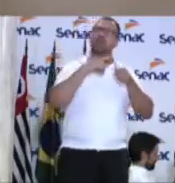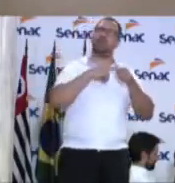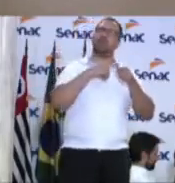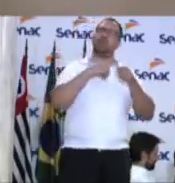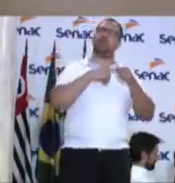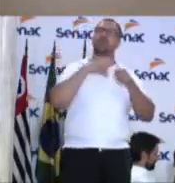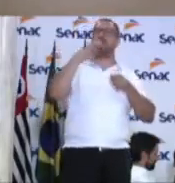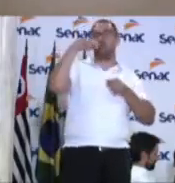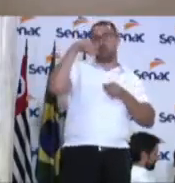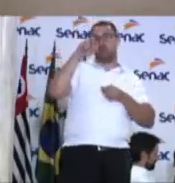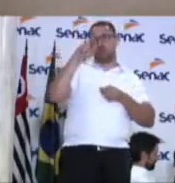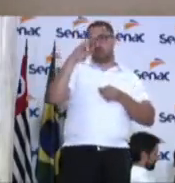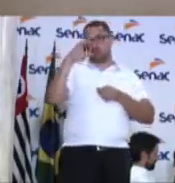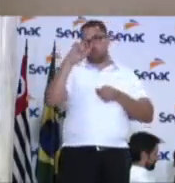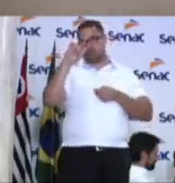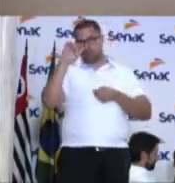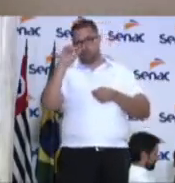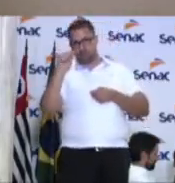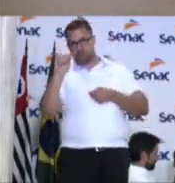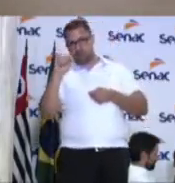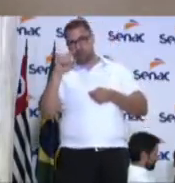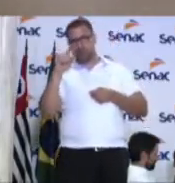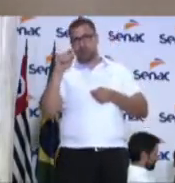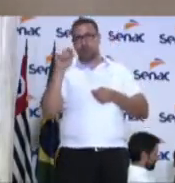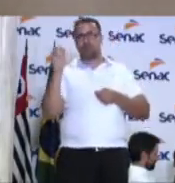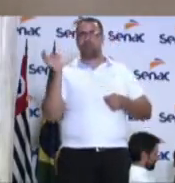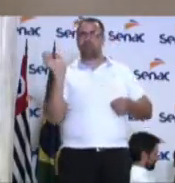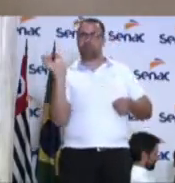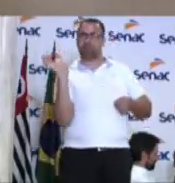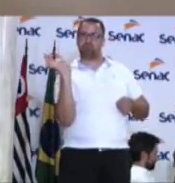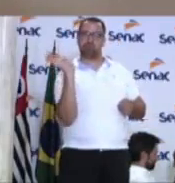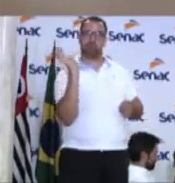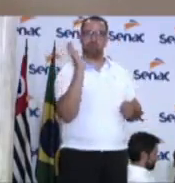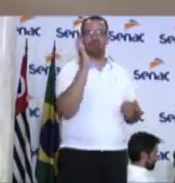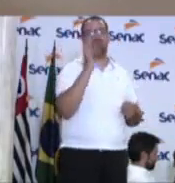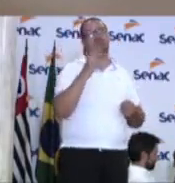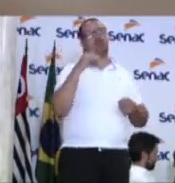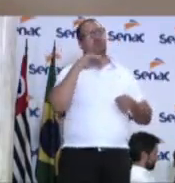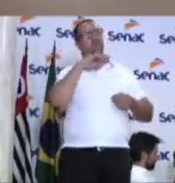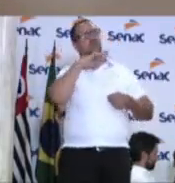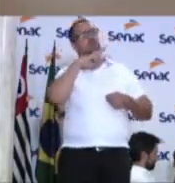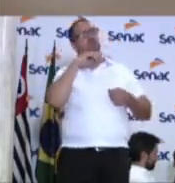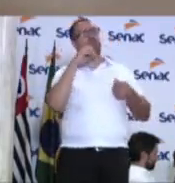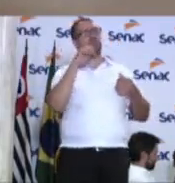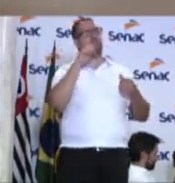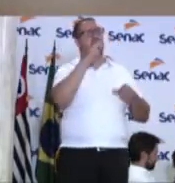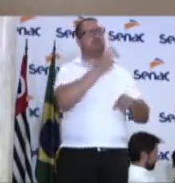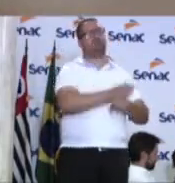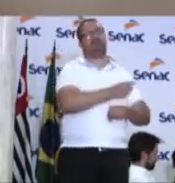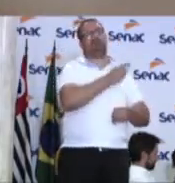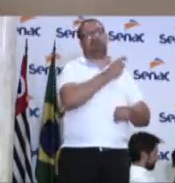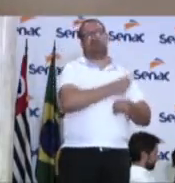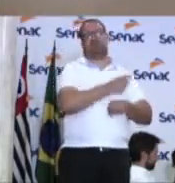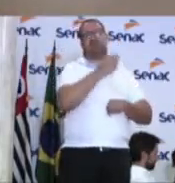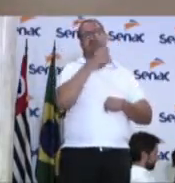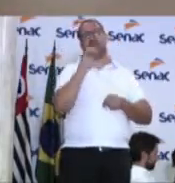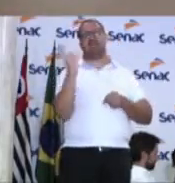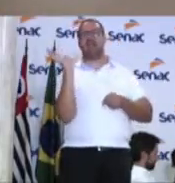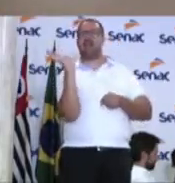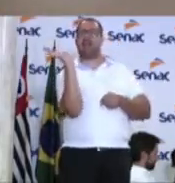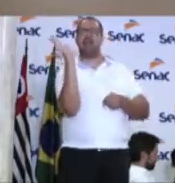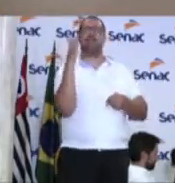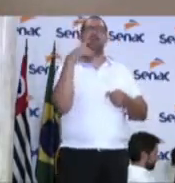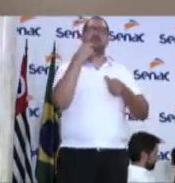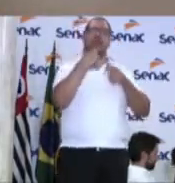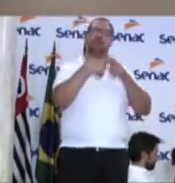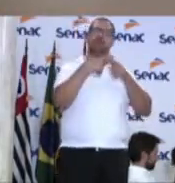O Marcelão entra para ser garçom no bar da Dulce. Ele é um péssimo garçom. Acontece algumas coisas. E aí ele